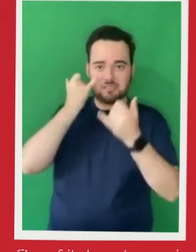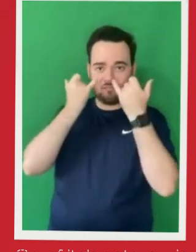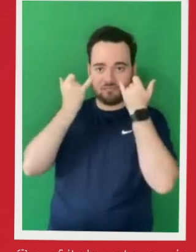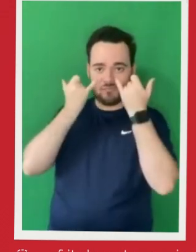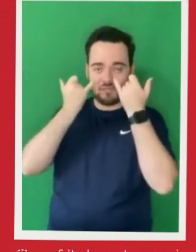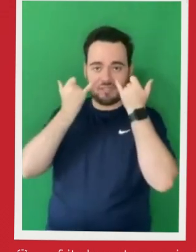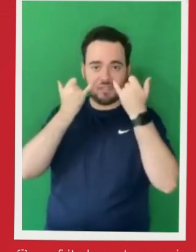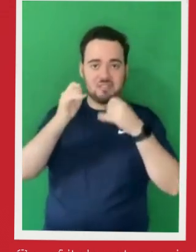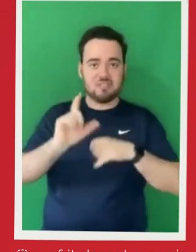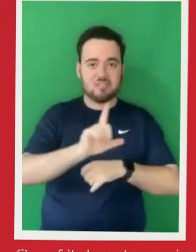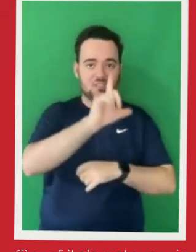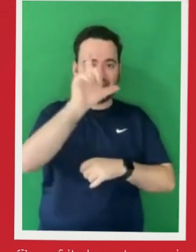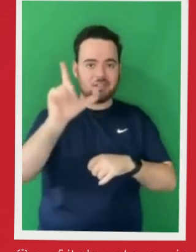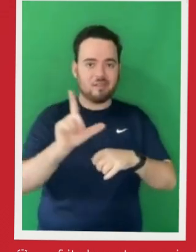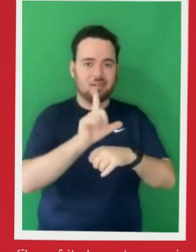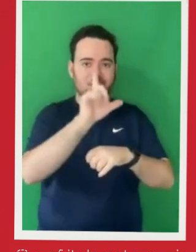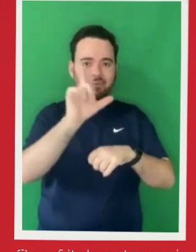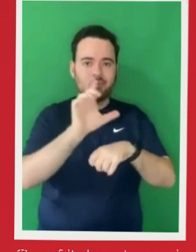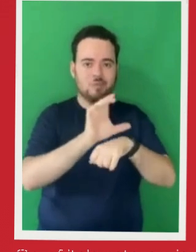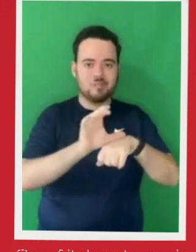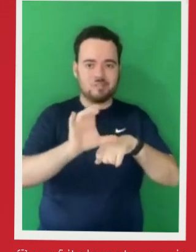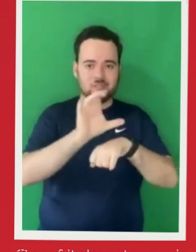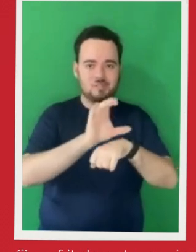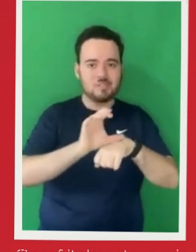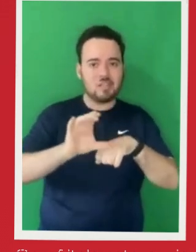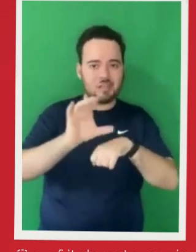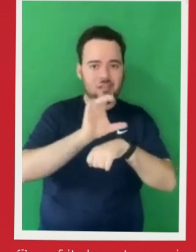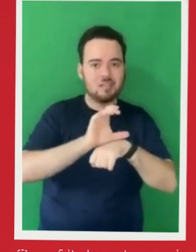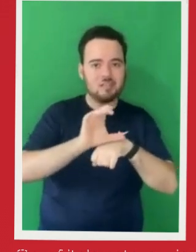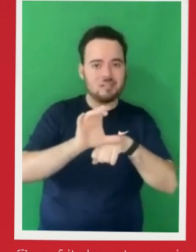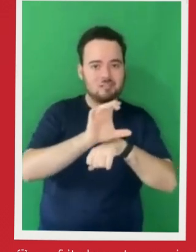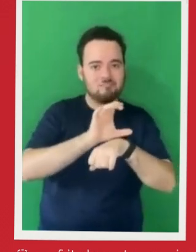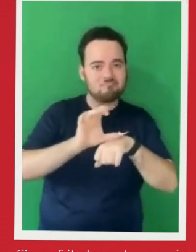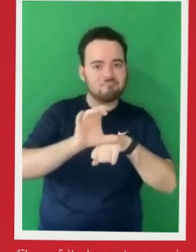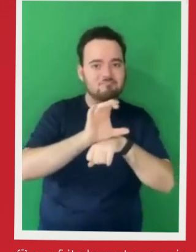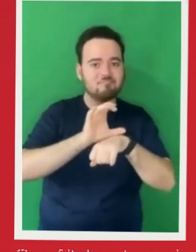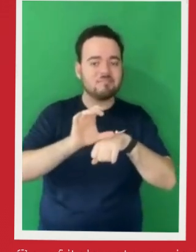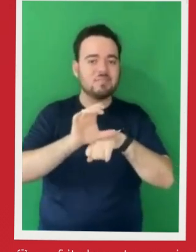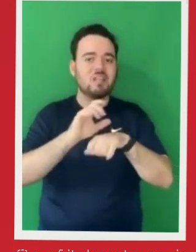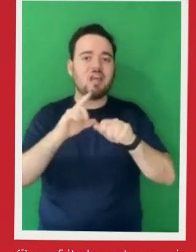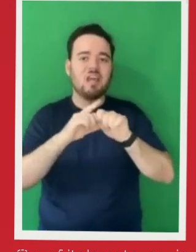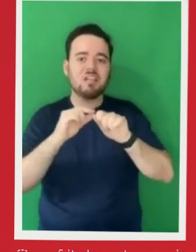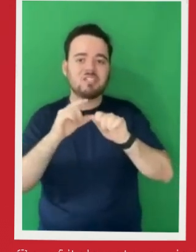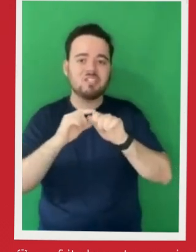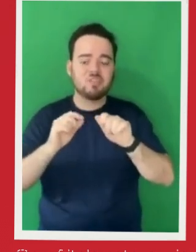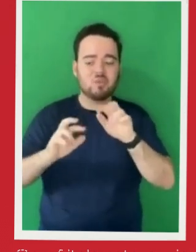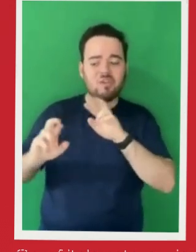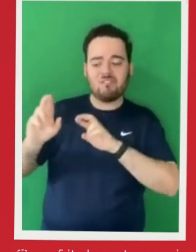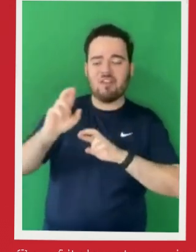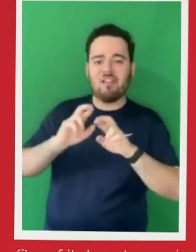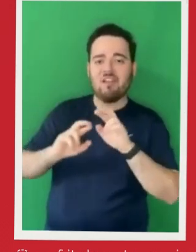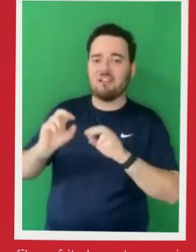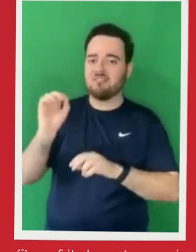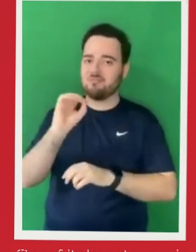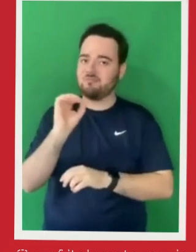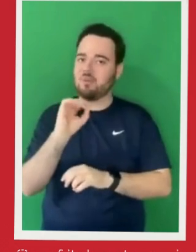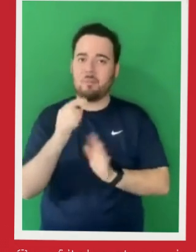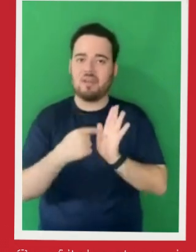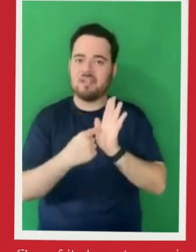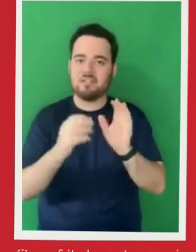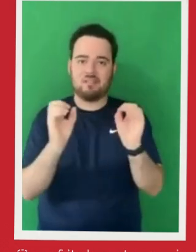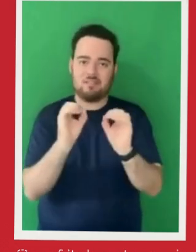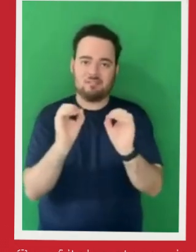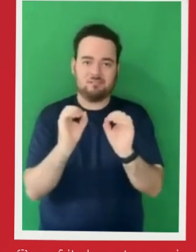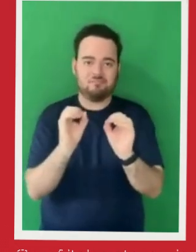da informação de literatura cinzenta, tese, dissertação, artigos não avaliados por pares, em geral